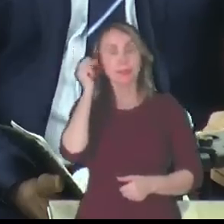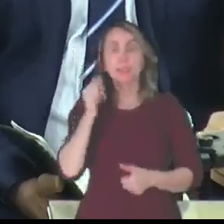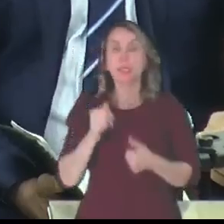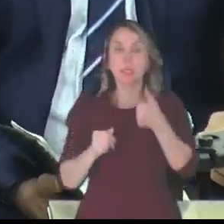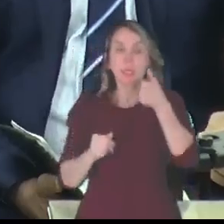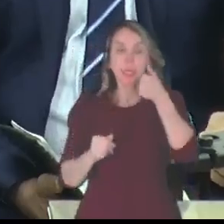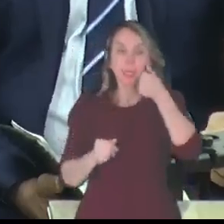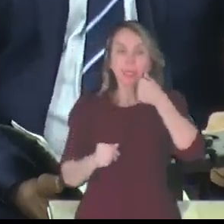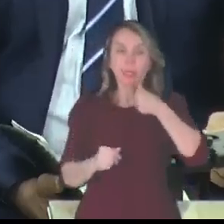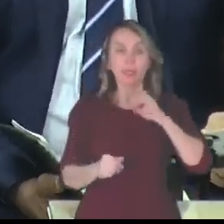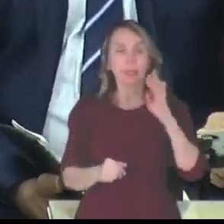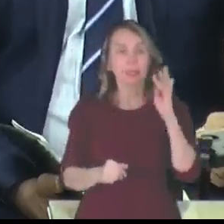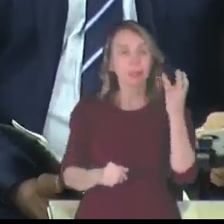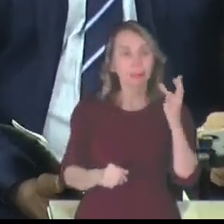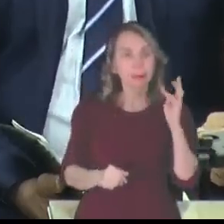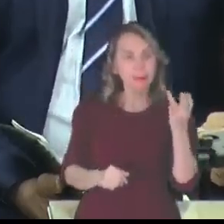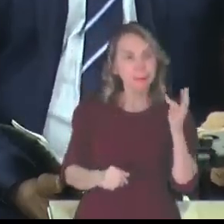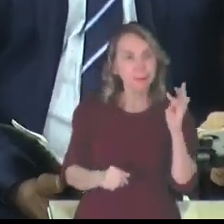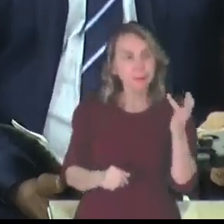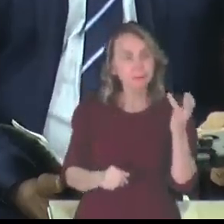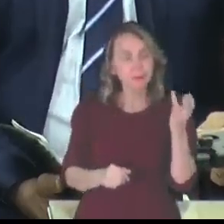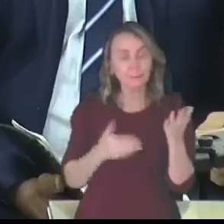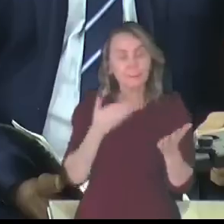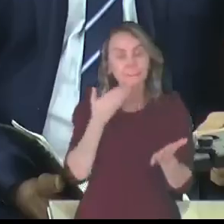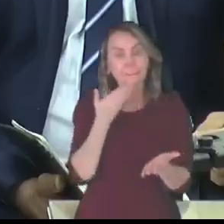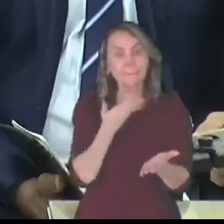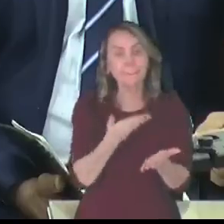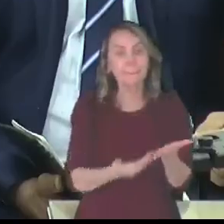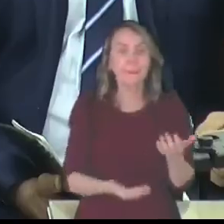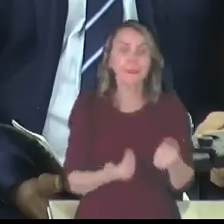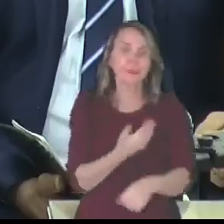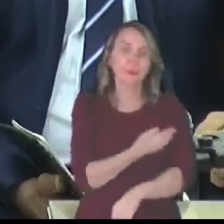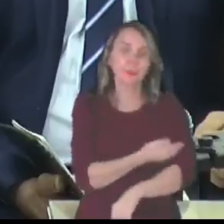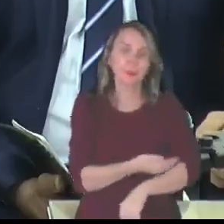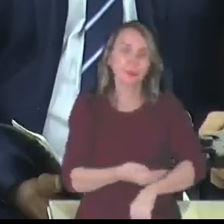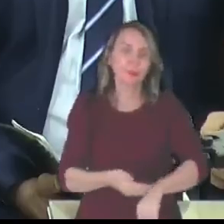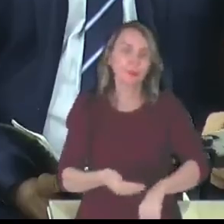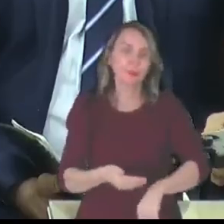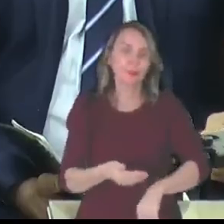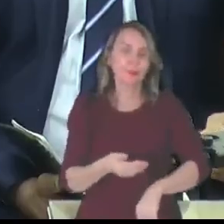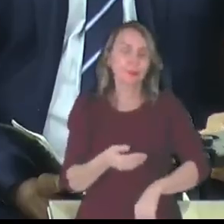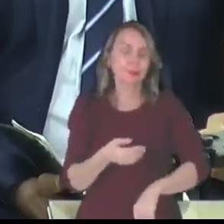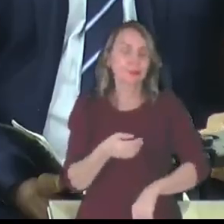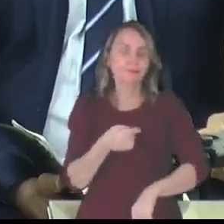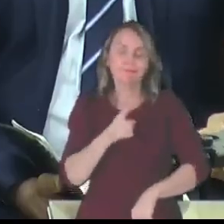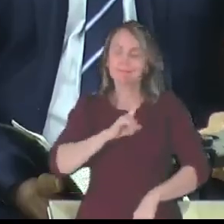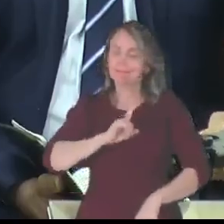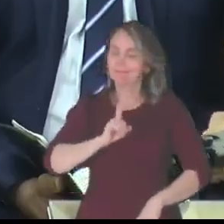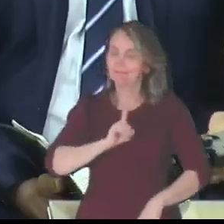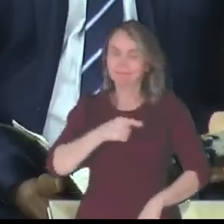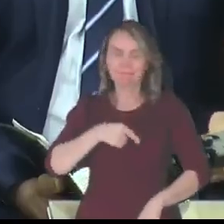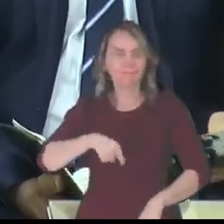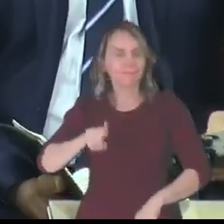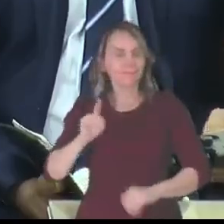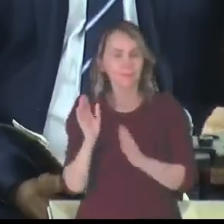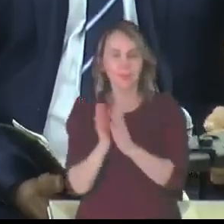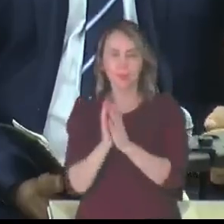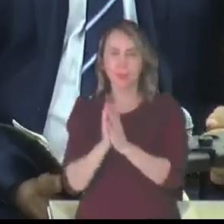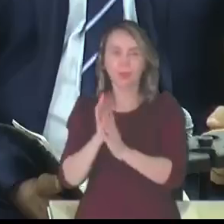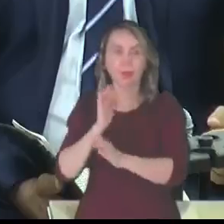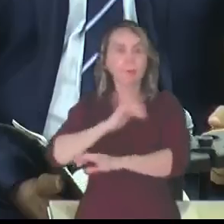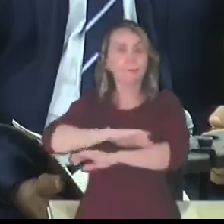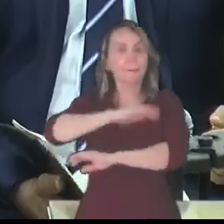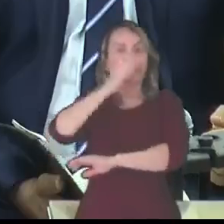não está indo para o monte da mirra nem para o Outeiro do excesso pastor com a diferença de